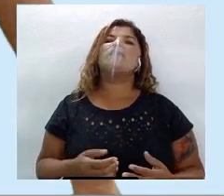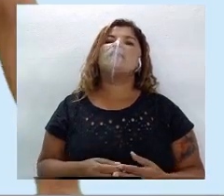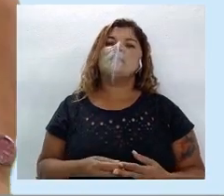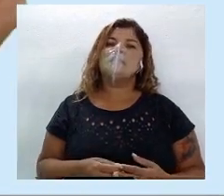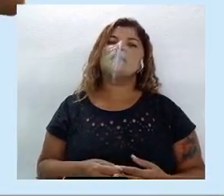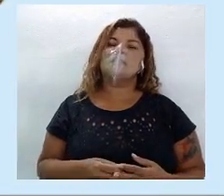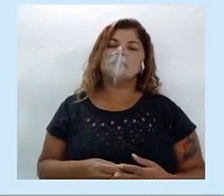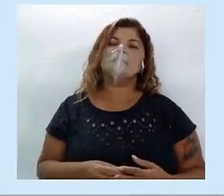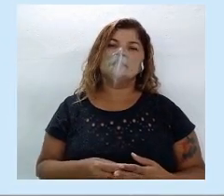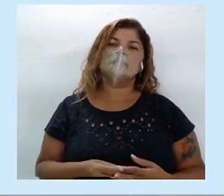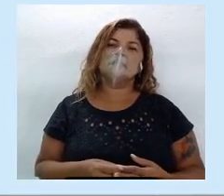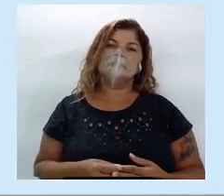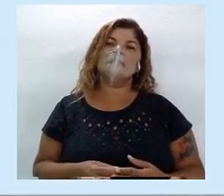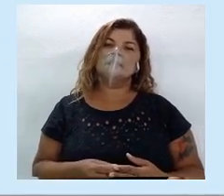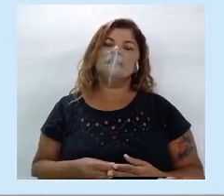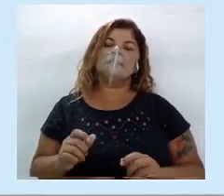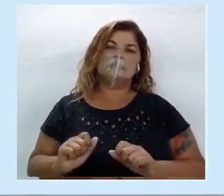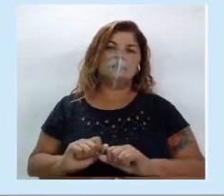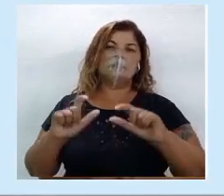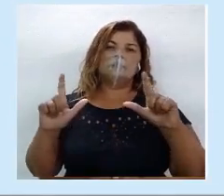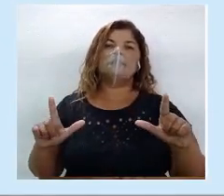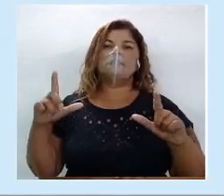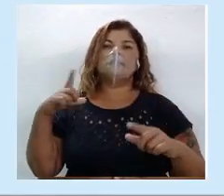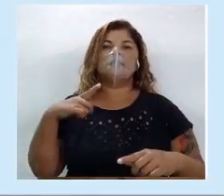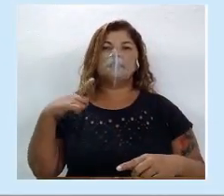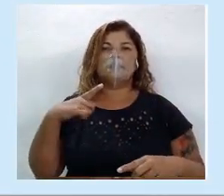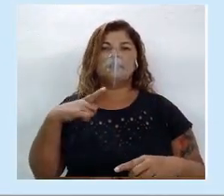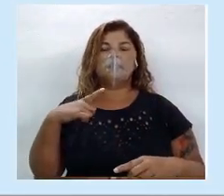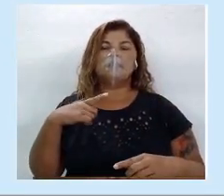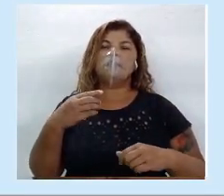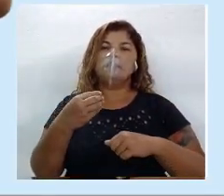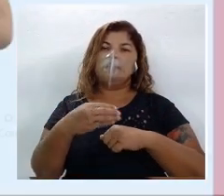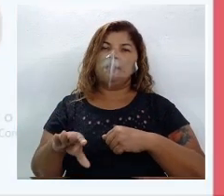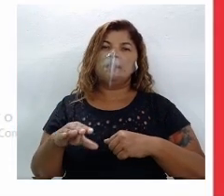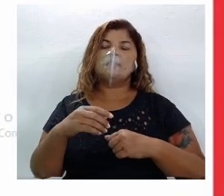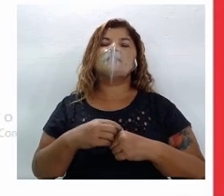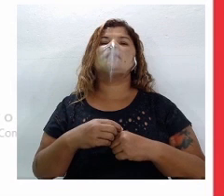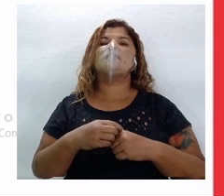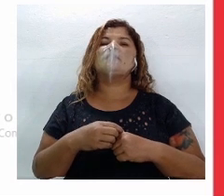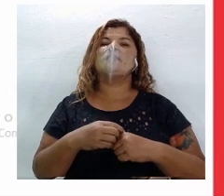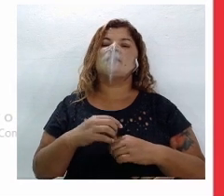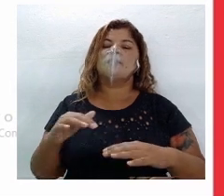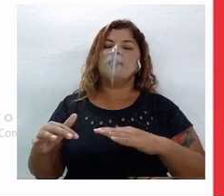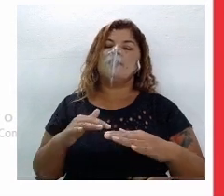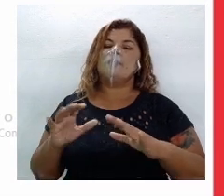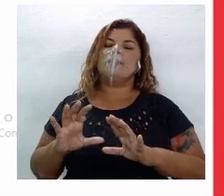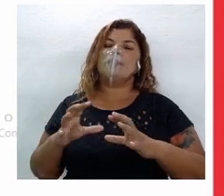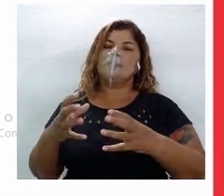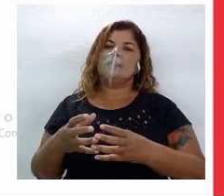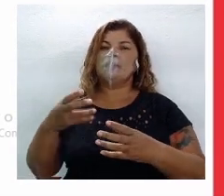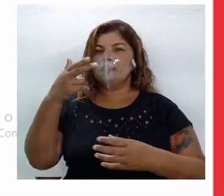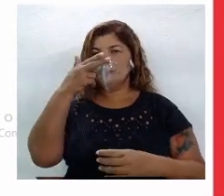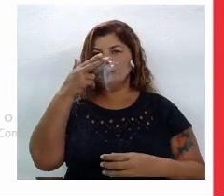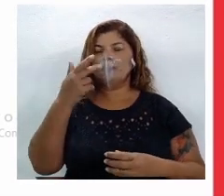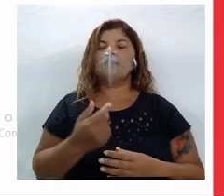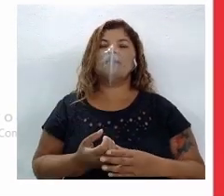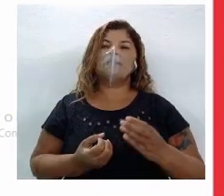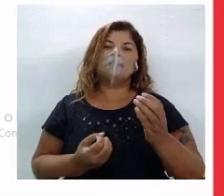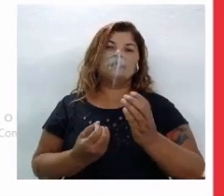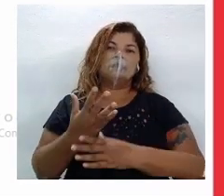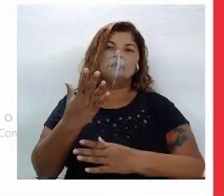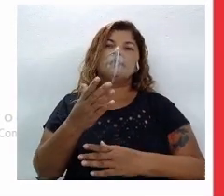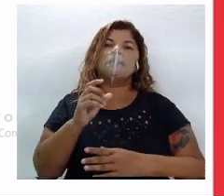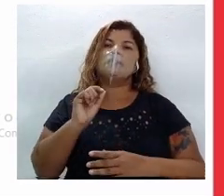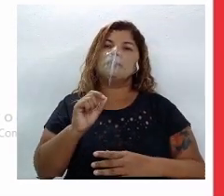utilizar. Então, prestem bem atenção. Vamos ver aqui. Na tela nós temos ainda essa informação. O movimento